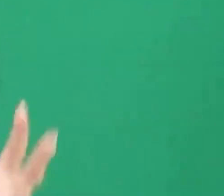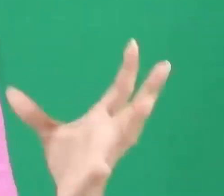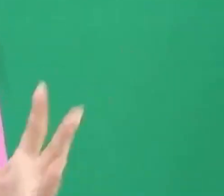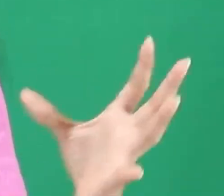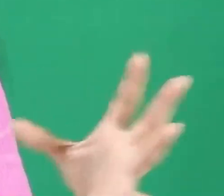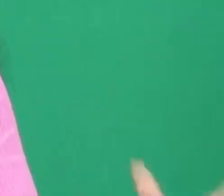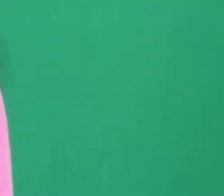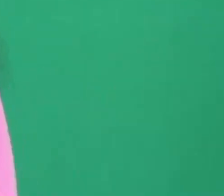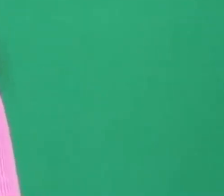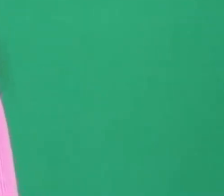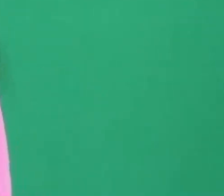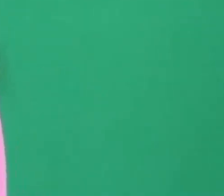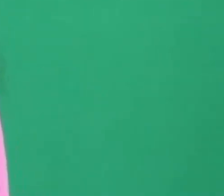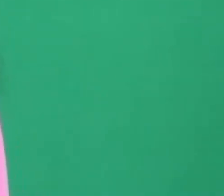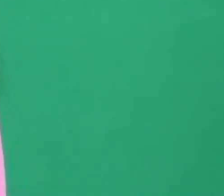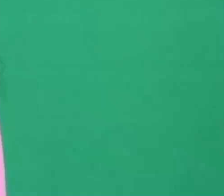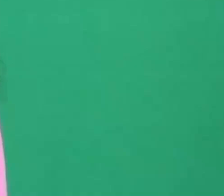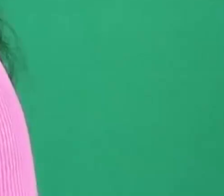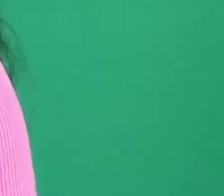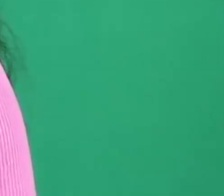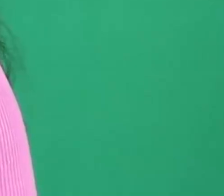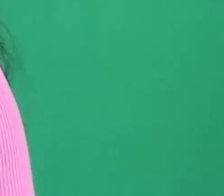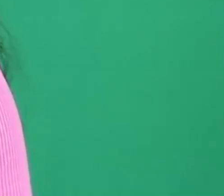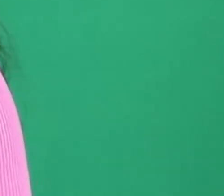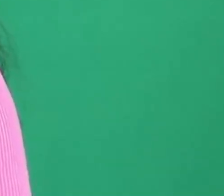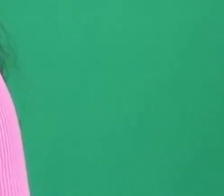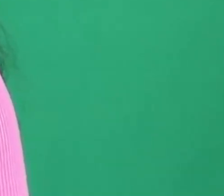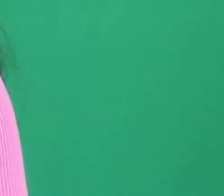dos assuntos. Tá falando que é saber.